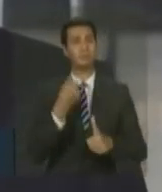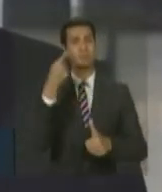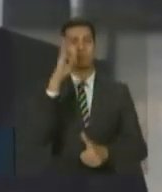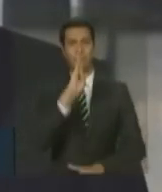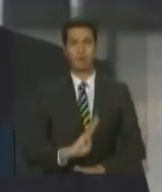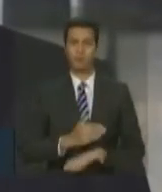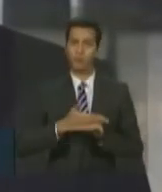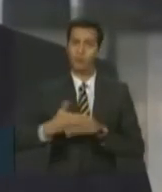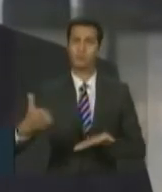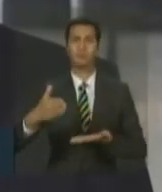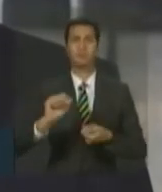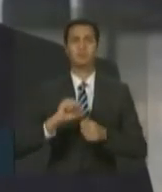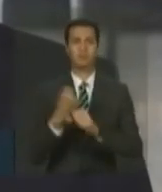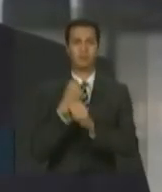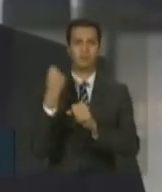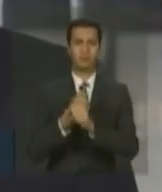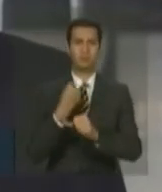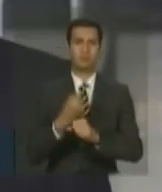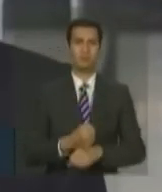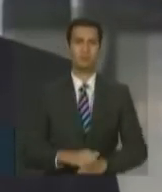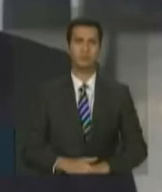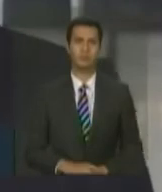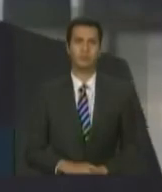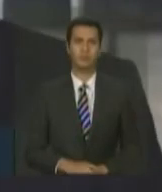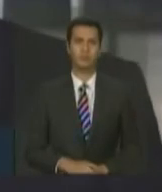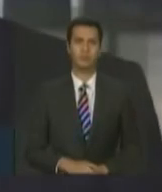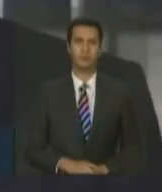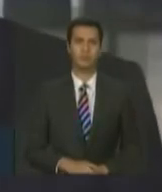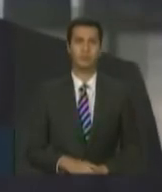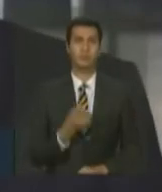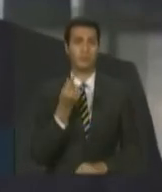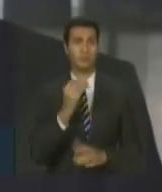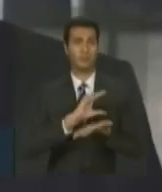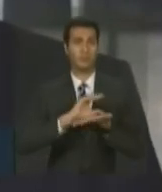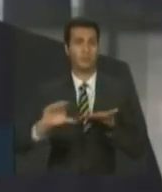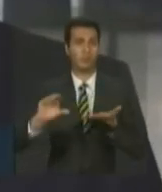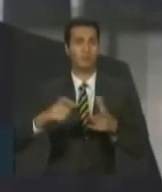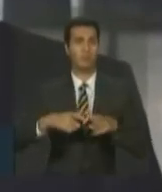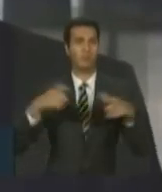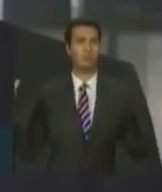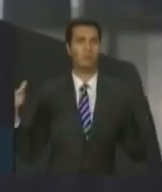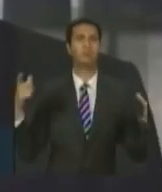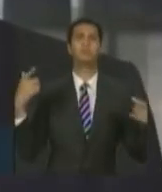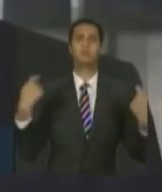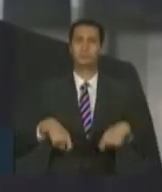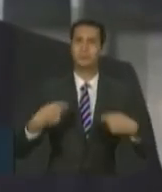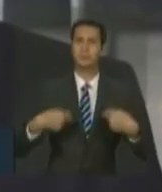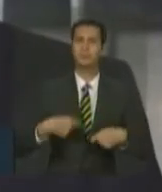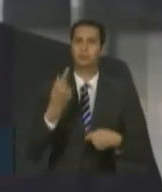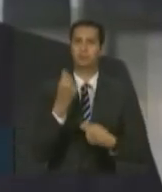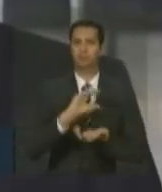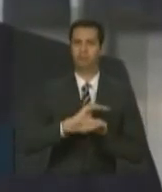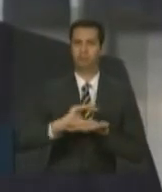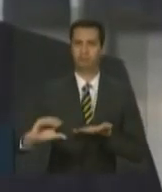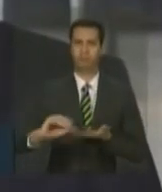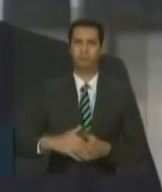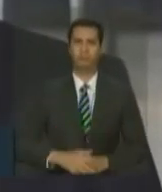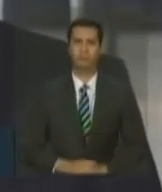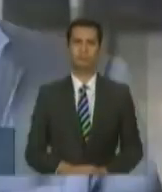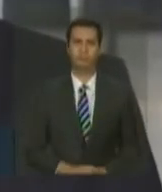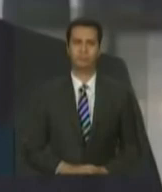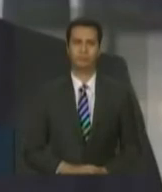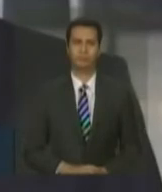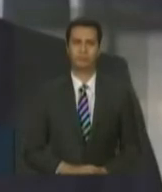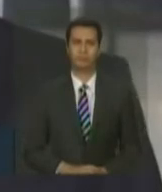nesse segmento. É um investimento muito grande em termos de volume de recursos. De quanto seria esse